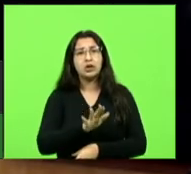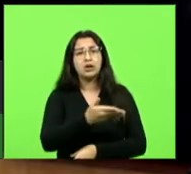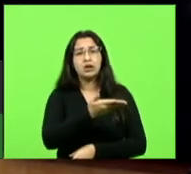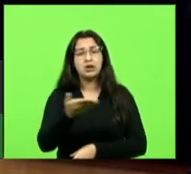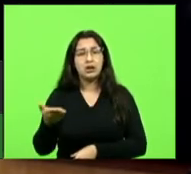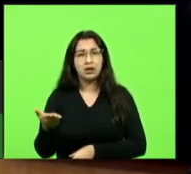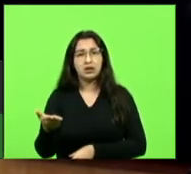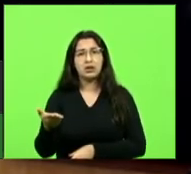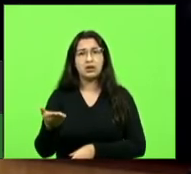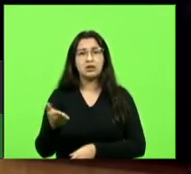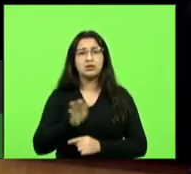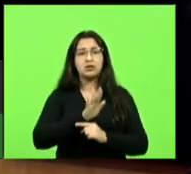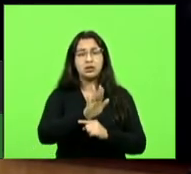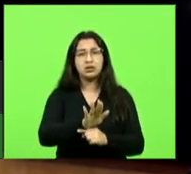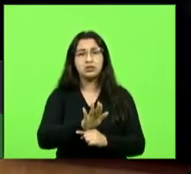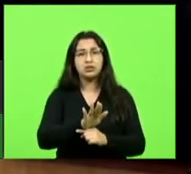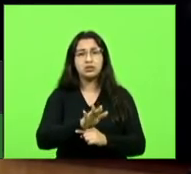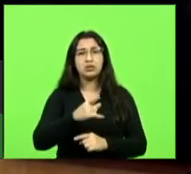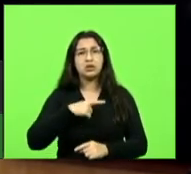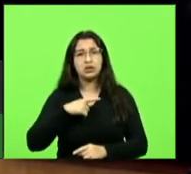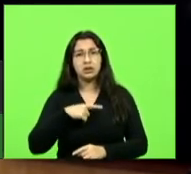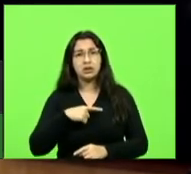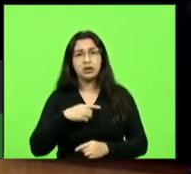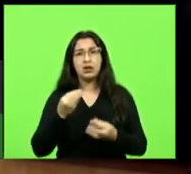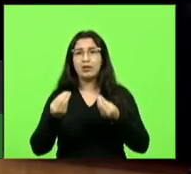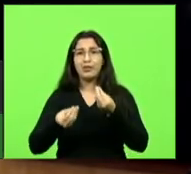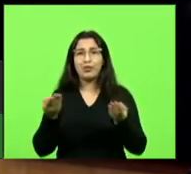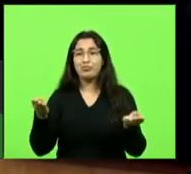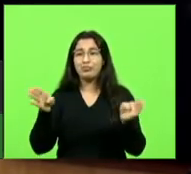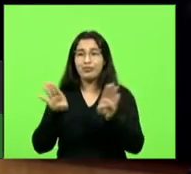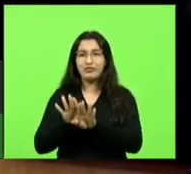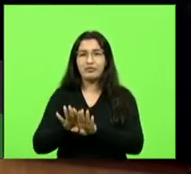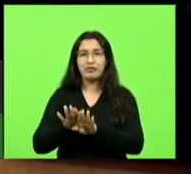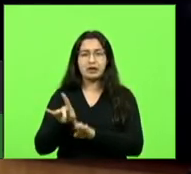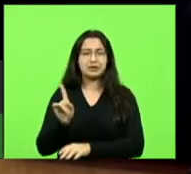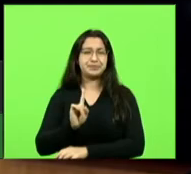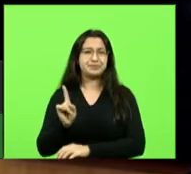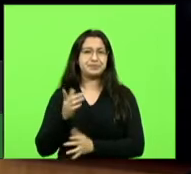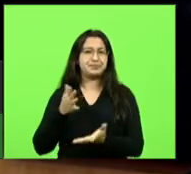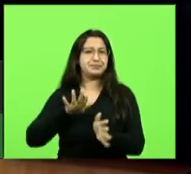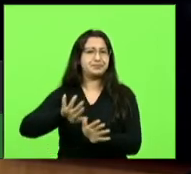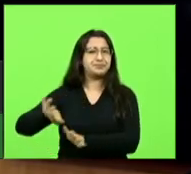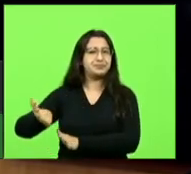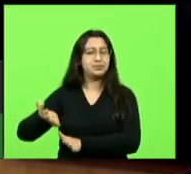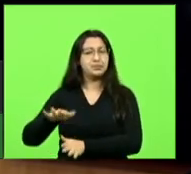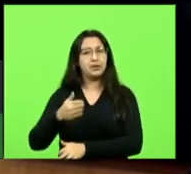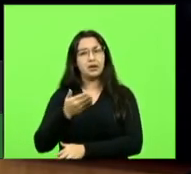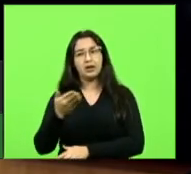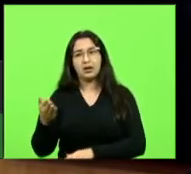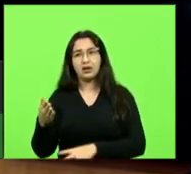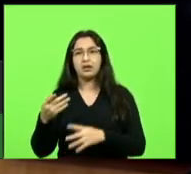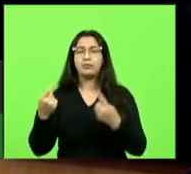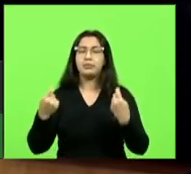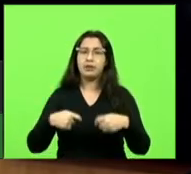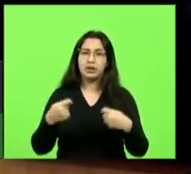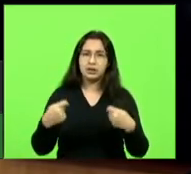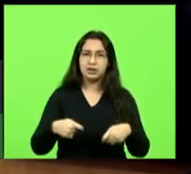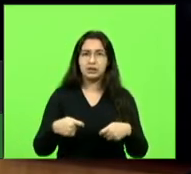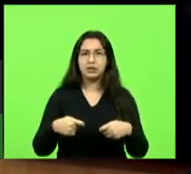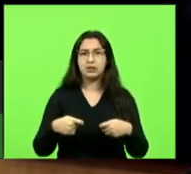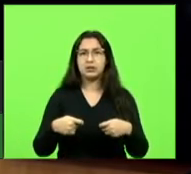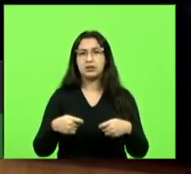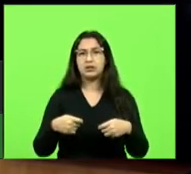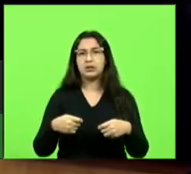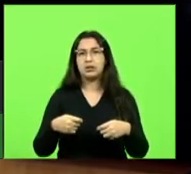beneficiados. Como é que nós vamos fechar a porta e dizer não para quem hoje precisa de um prato de